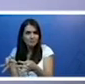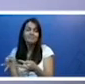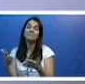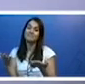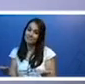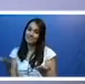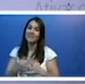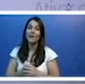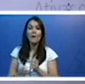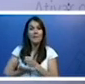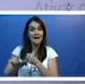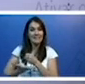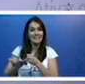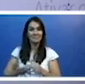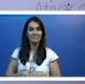aí uma base.